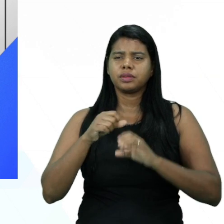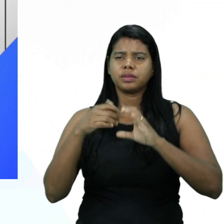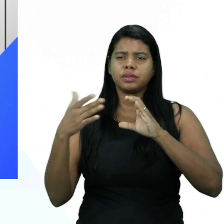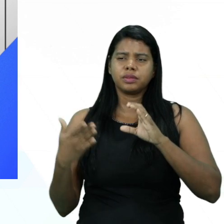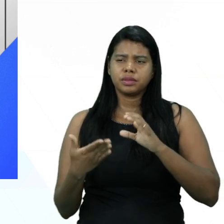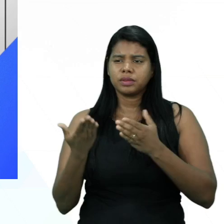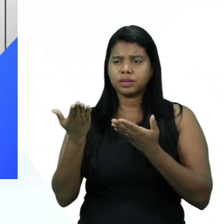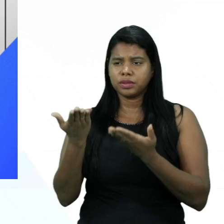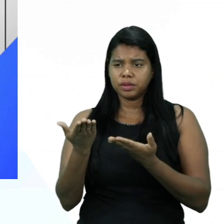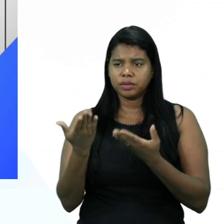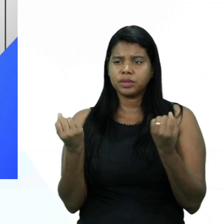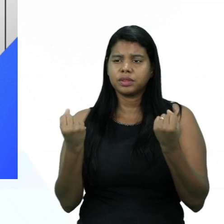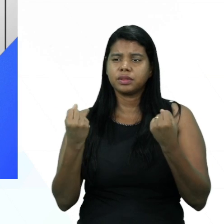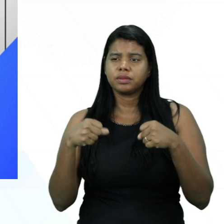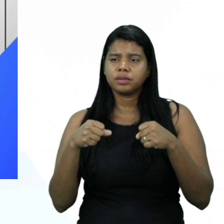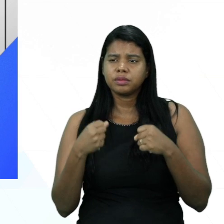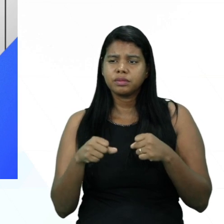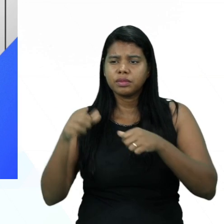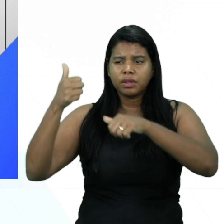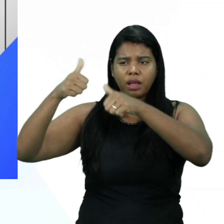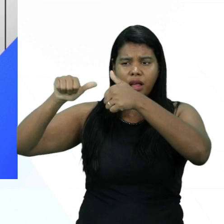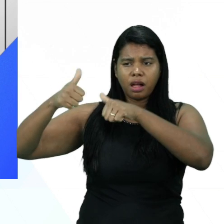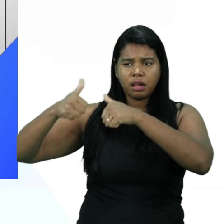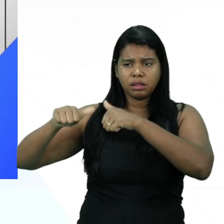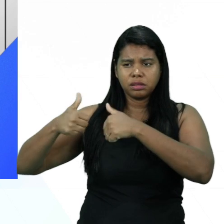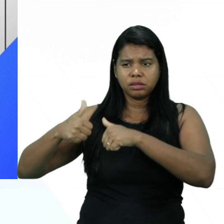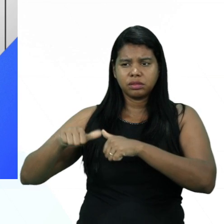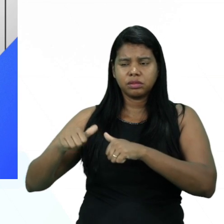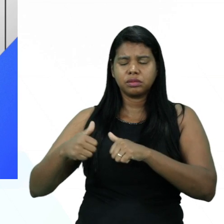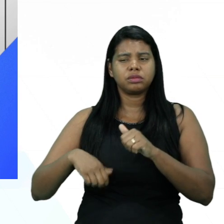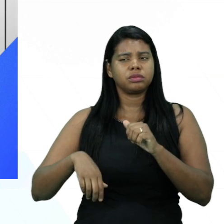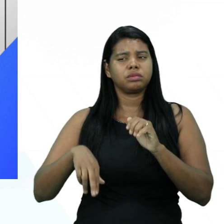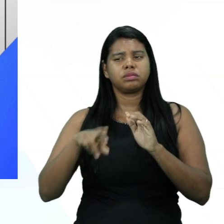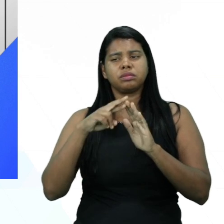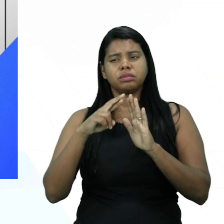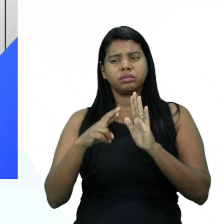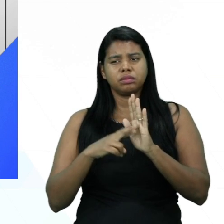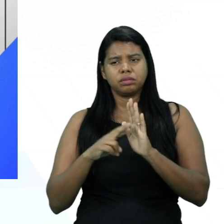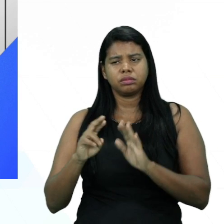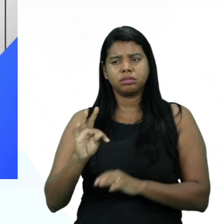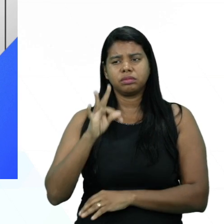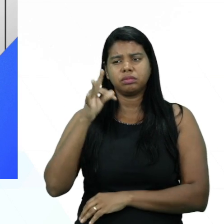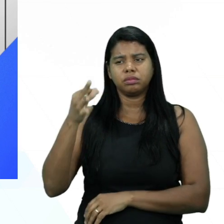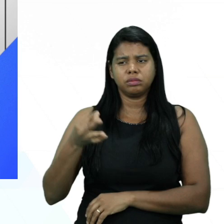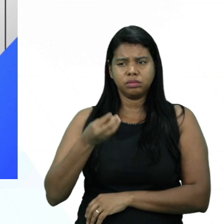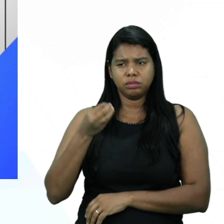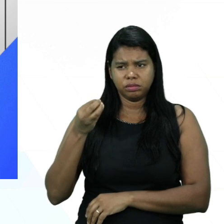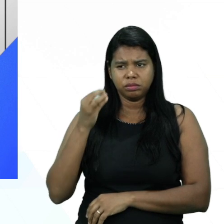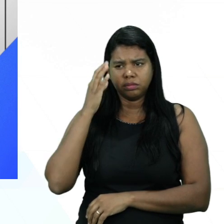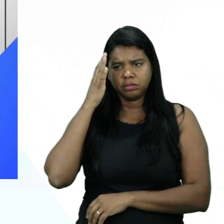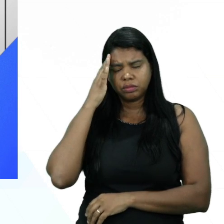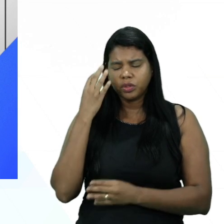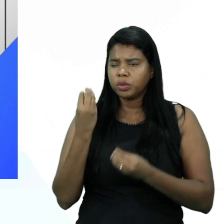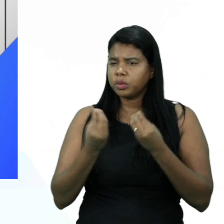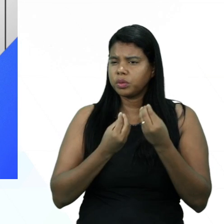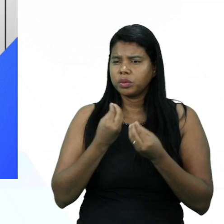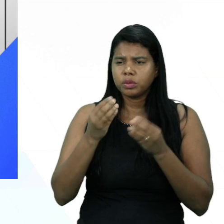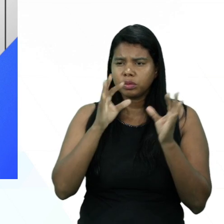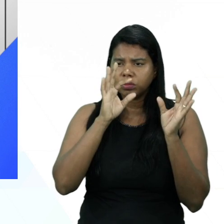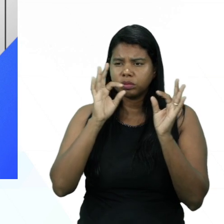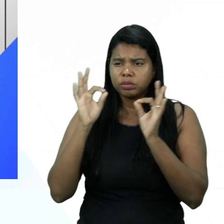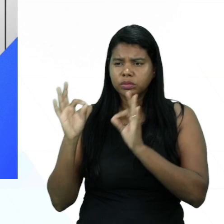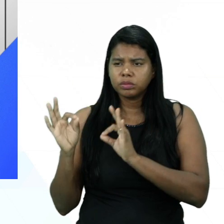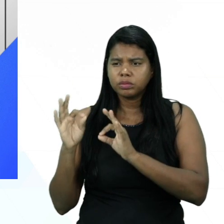você precisa observar e não é uma regra absoluta. Como você pode observar nessa figura, aí